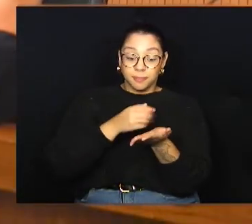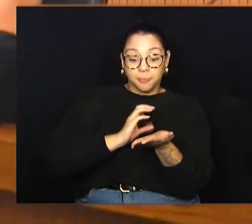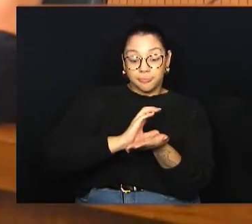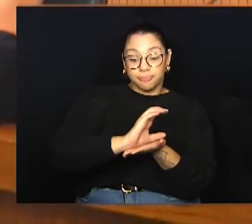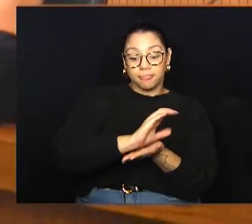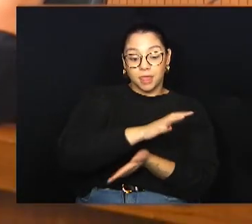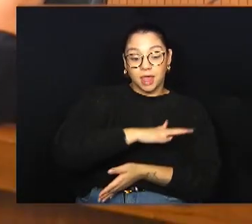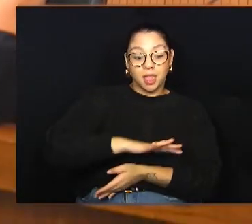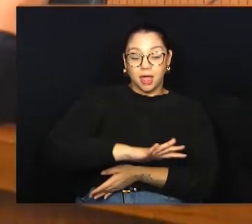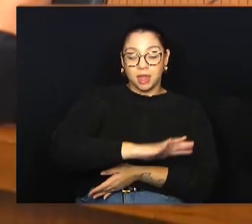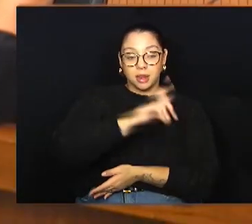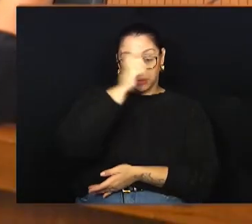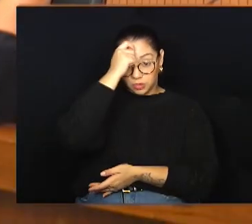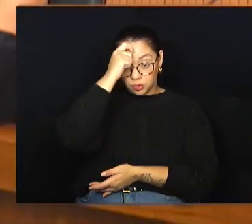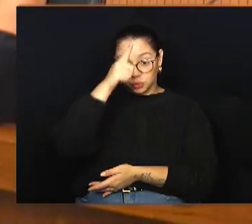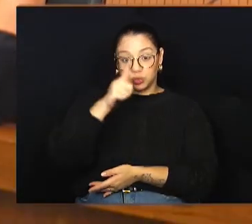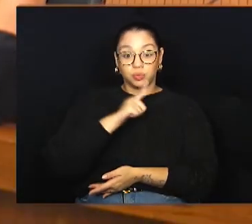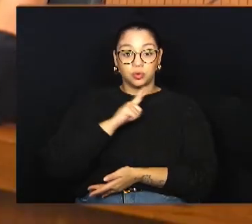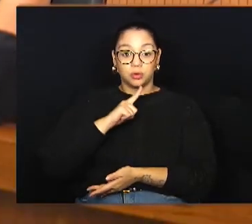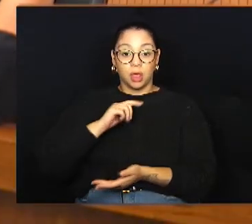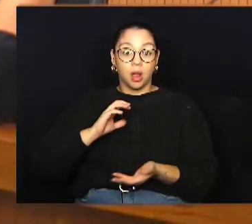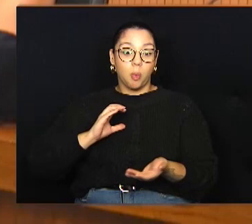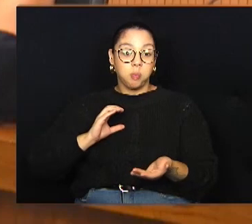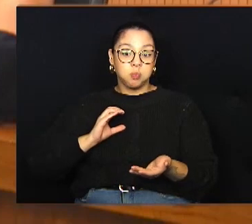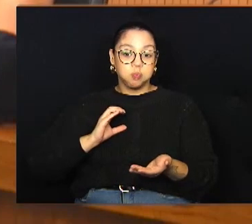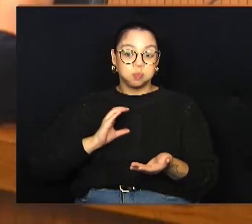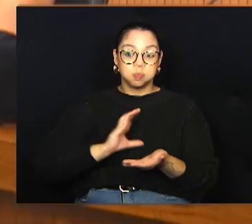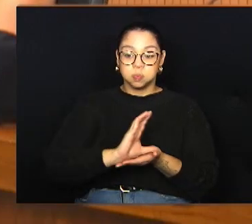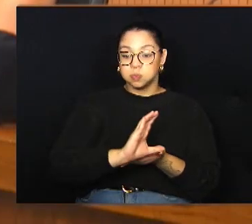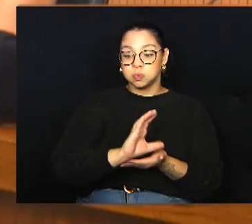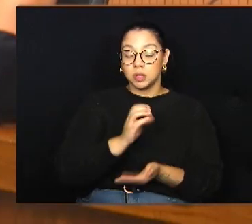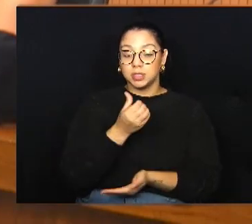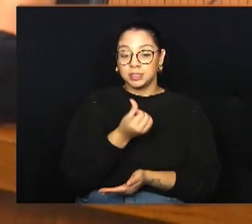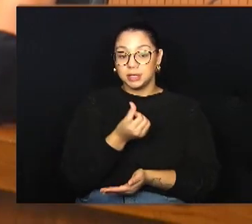cultura, o que gerou um montante de R$